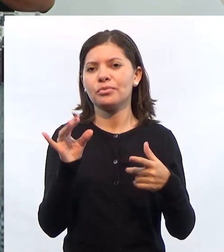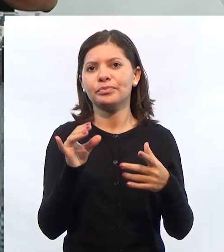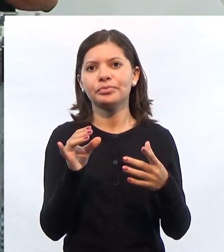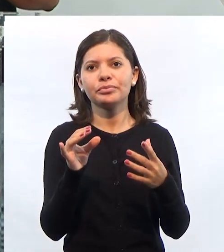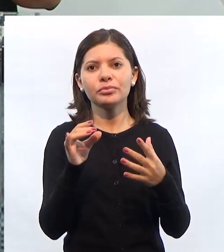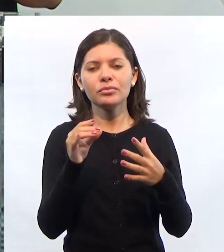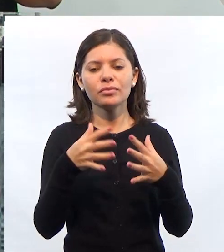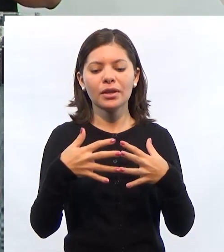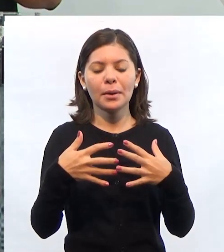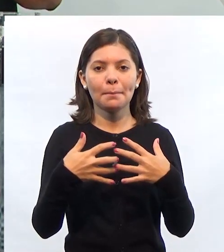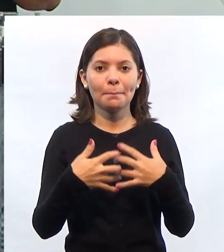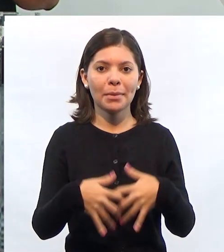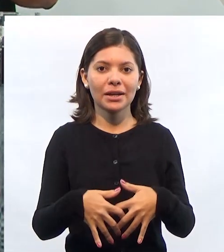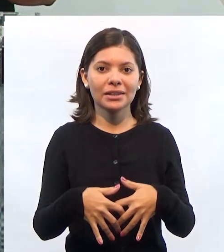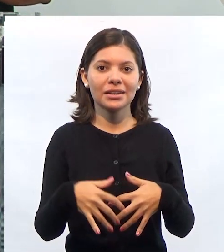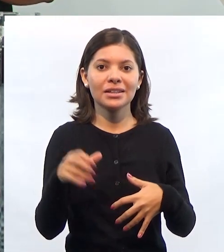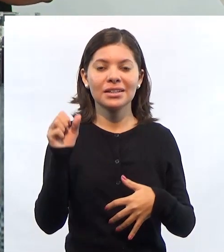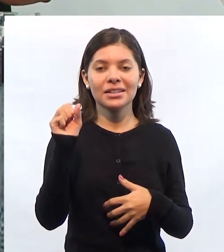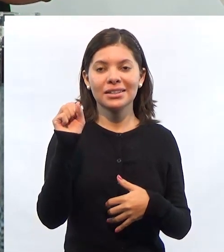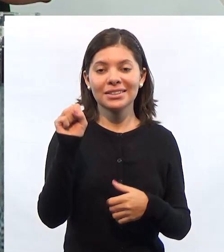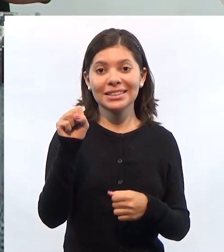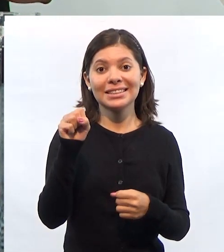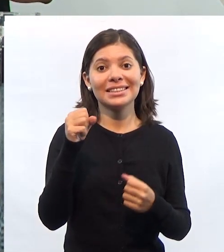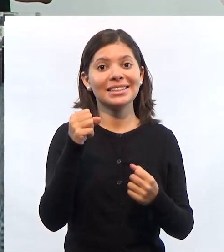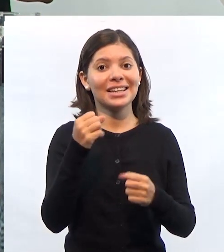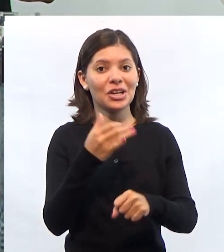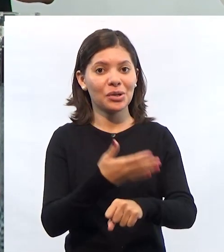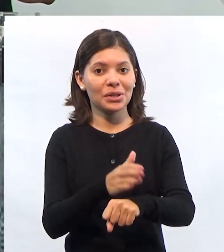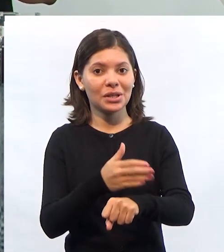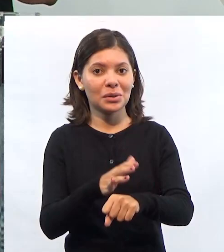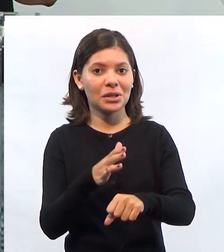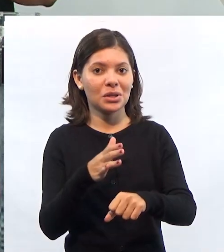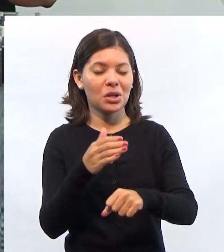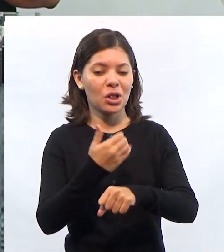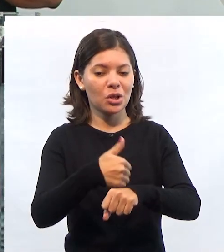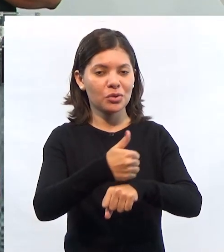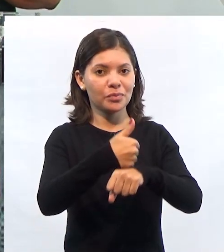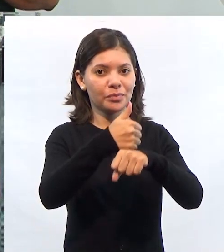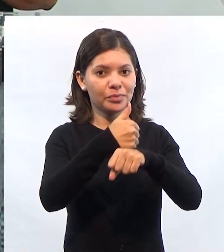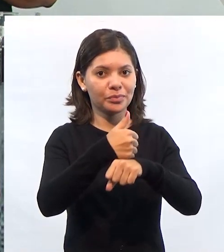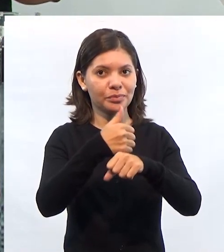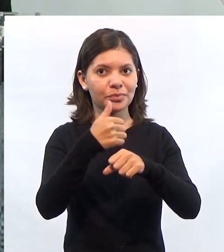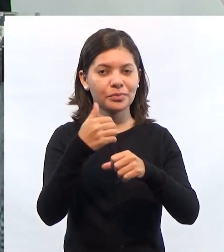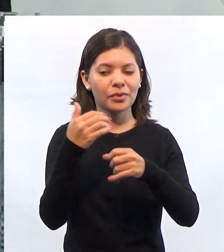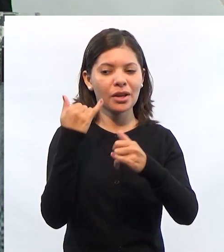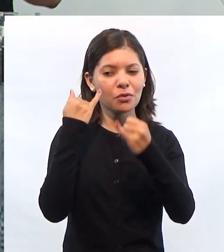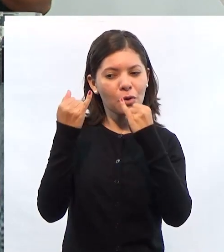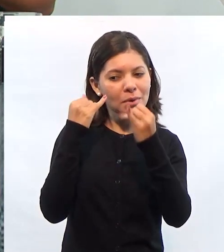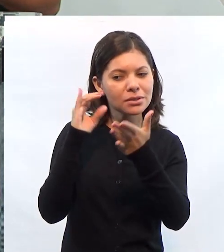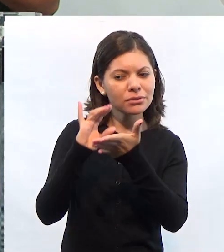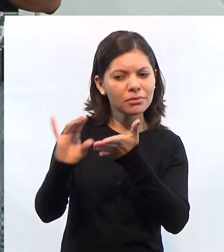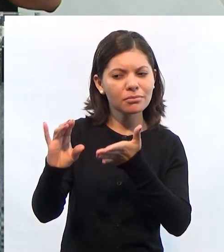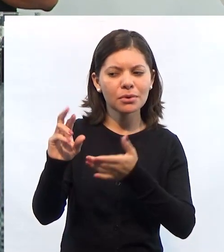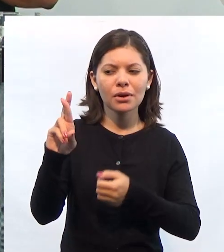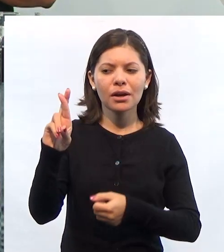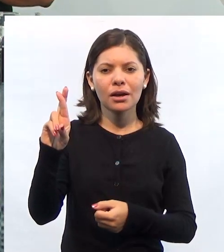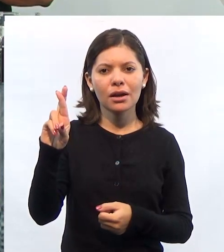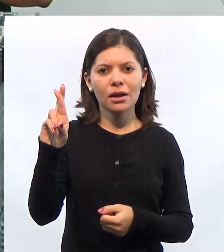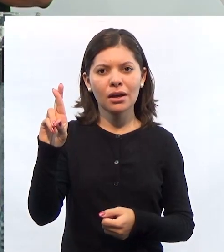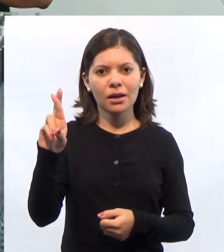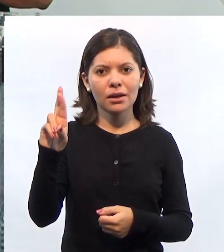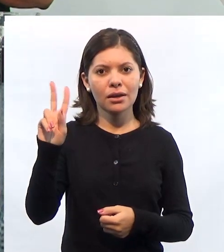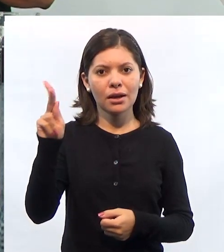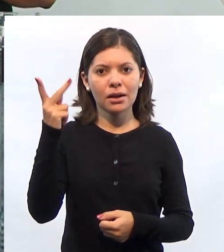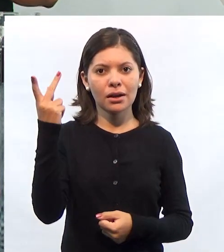os estudos não é com as máquinas e sim treinamentos funcionários ele vai passar essa informação para o RH para o RH promover o adequado